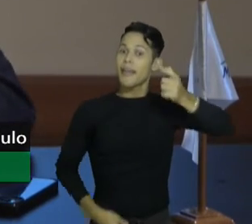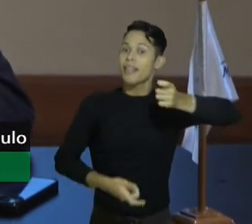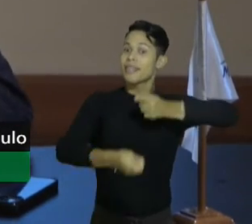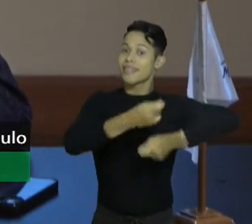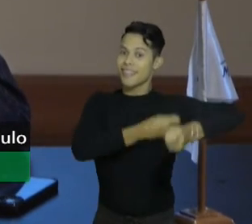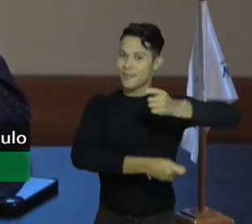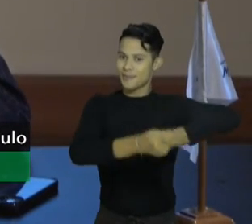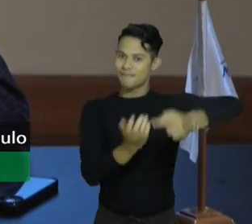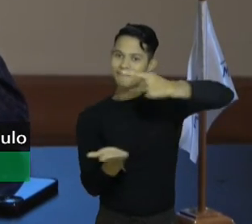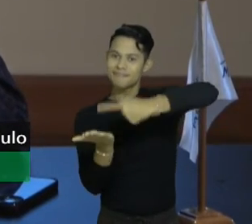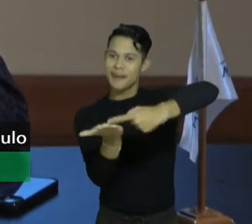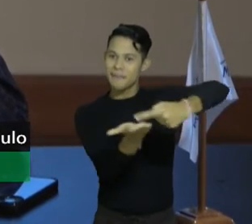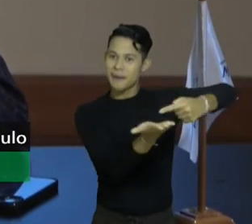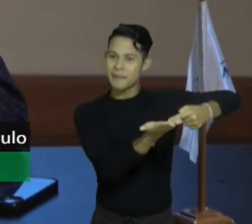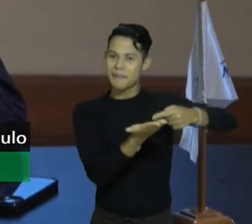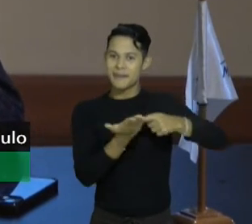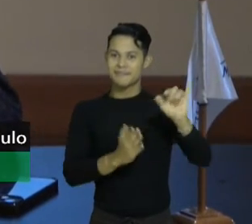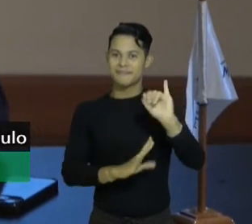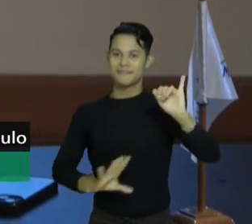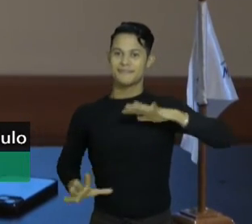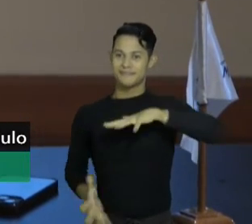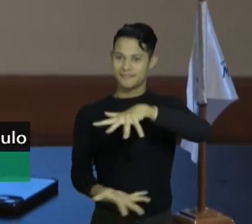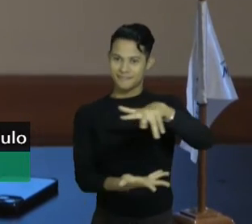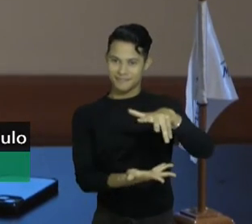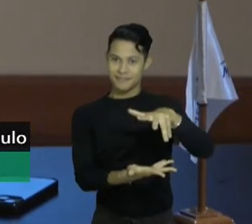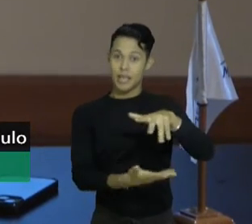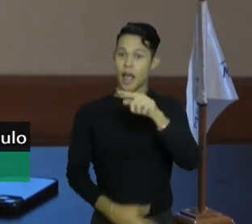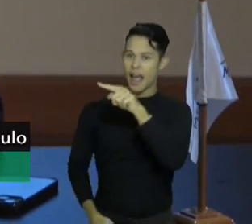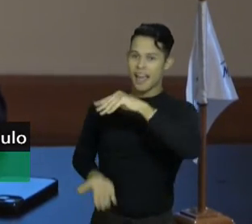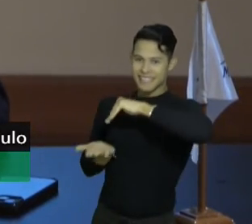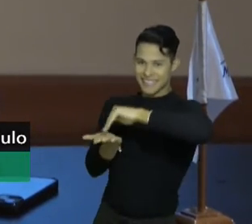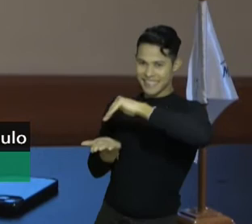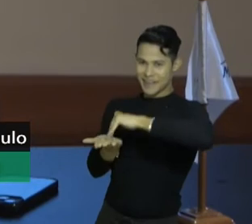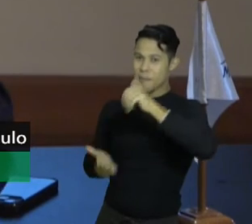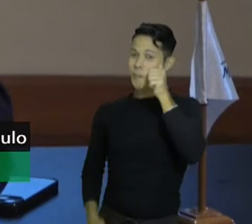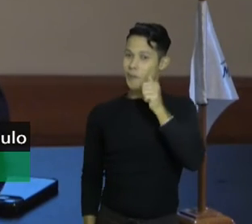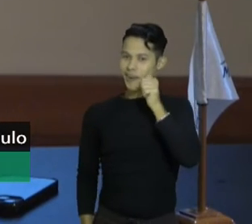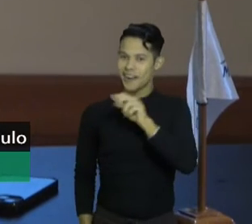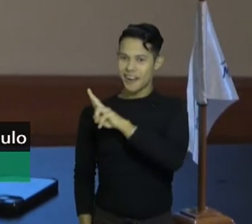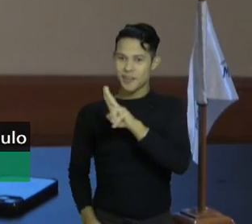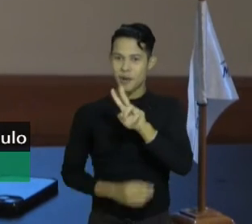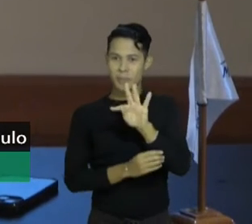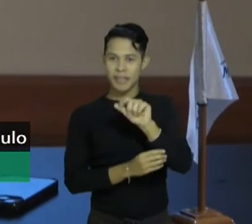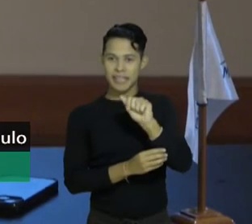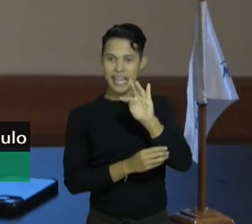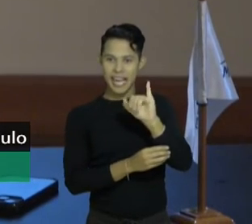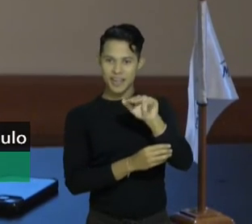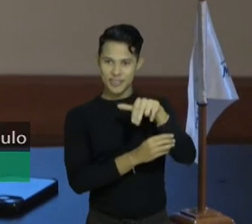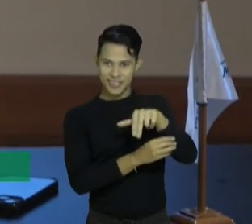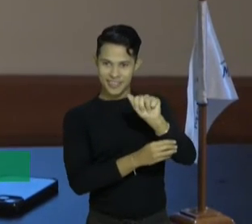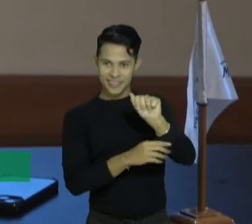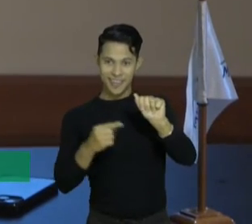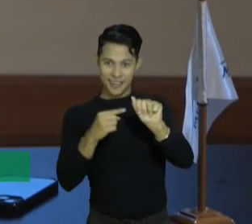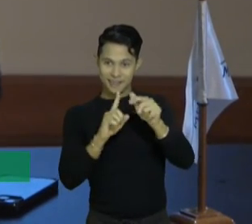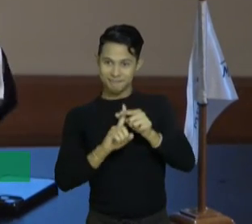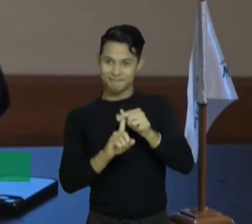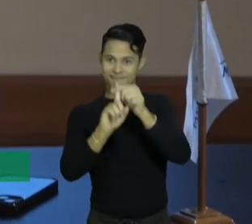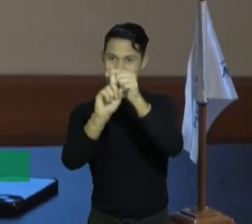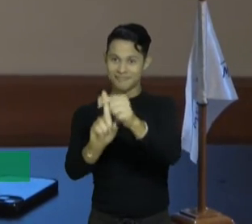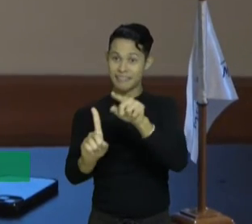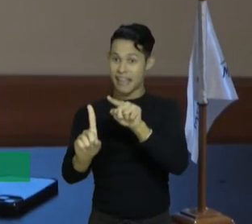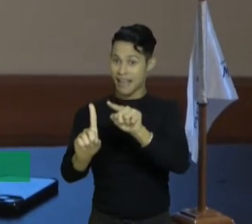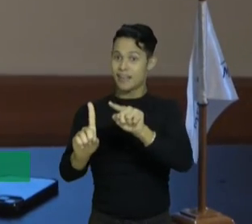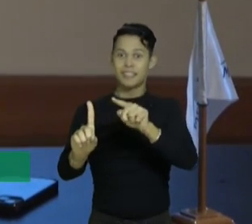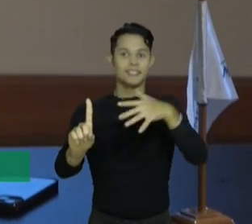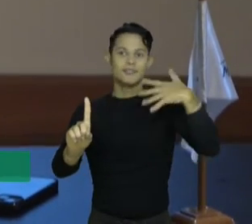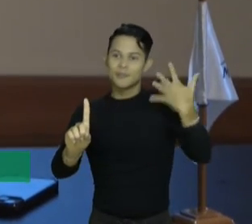secretária eh Tatiana teve aqui agora a pouco uma brilhante exposição e ela elencou